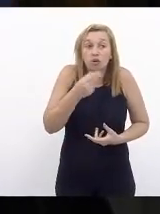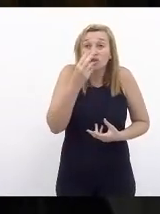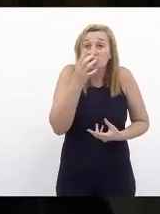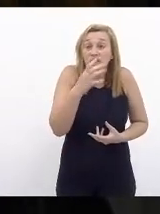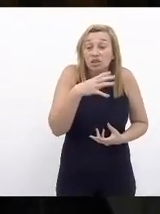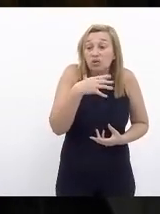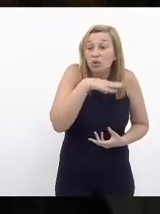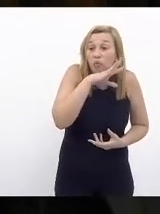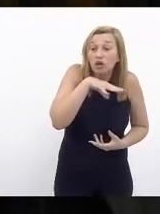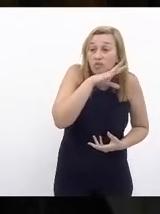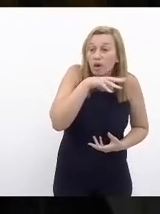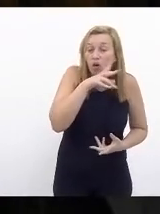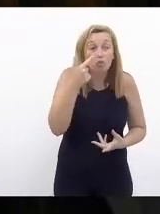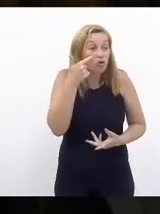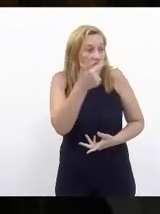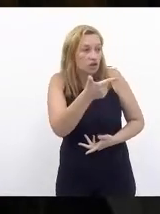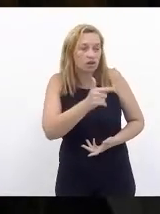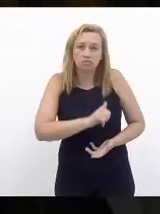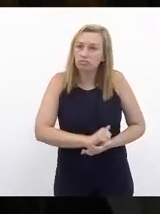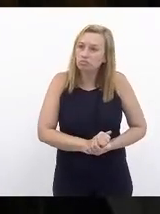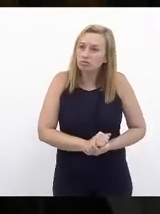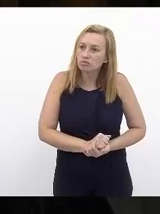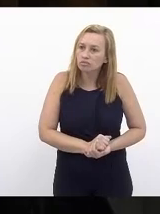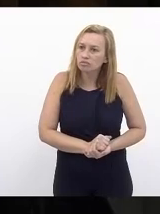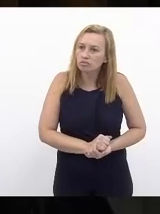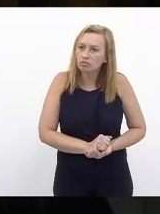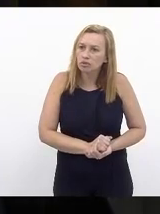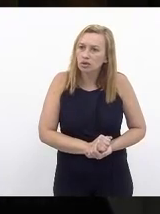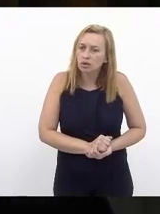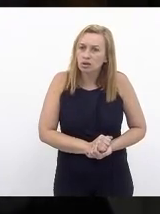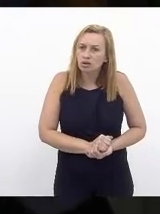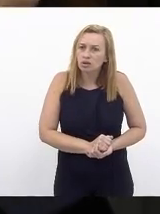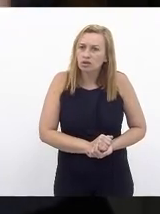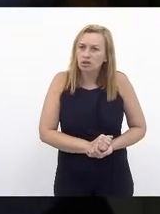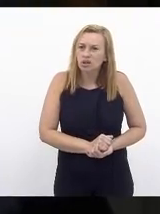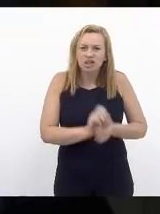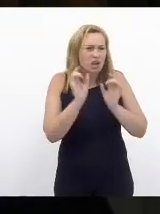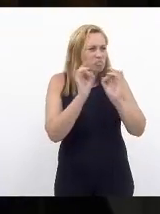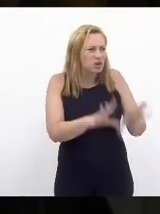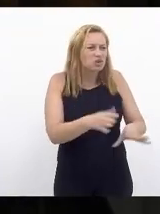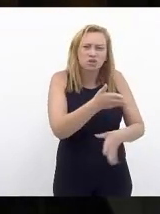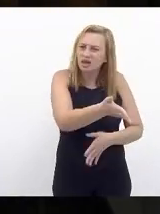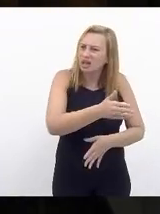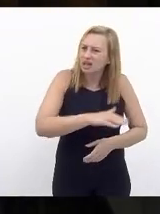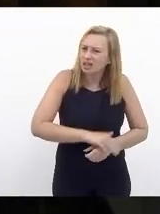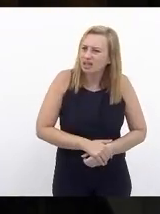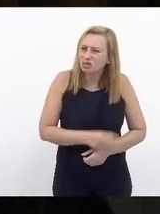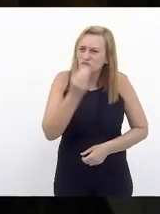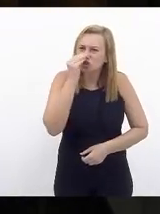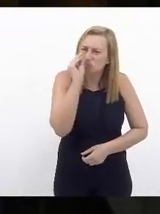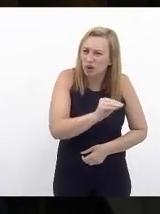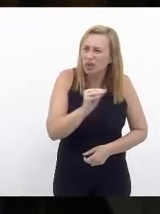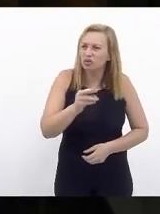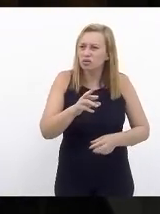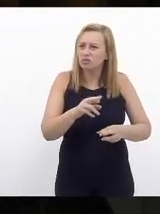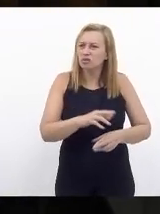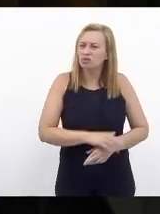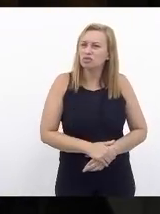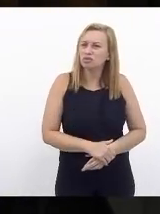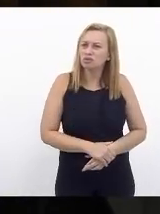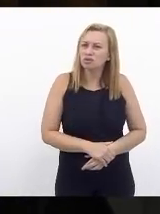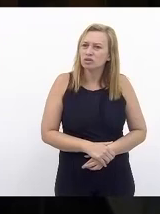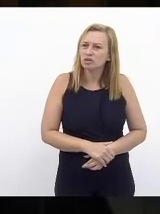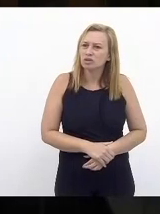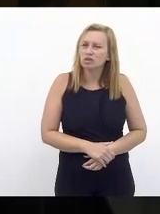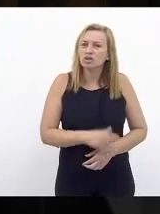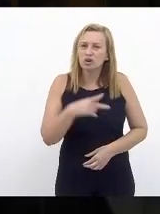bicho, como eu encontrei ali. Não pode ser tratado daquela forma, com descaso, com desrespeito.